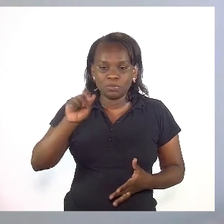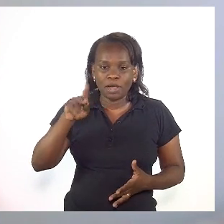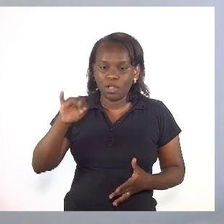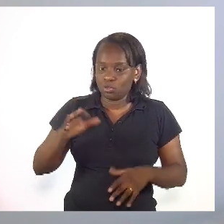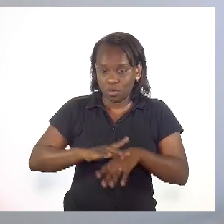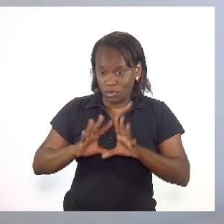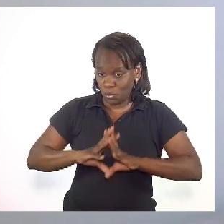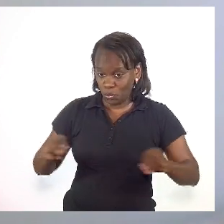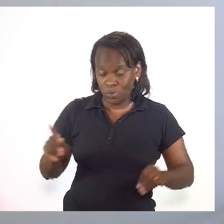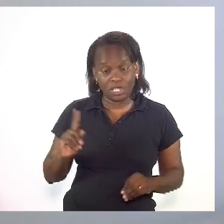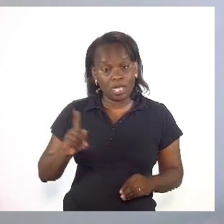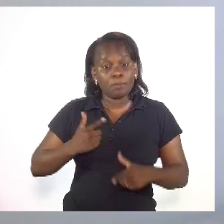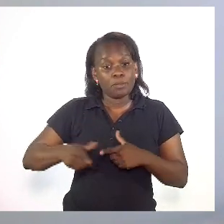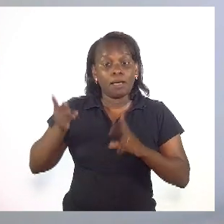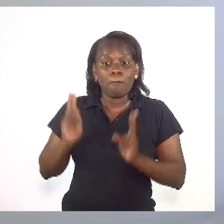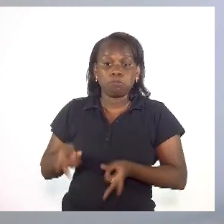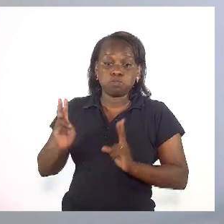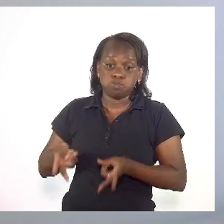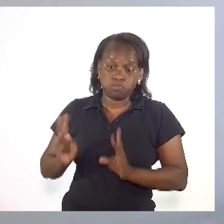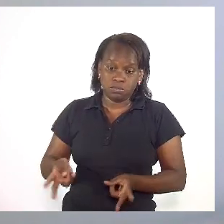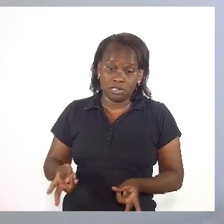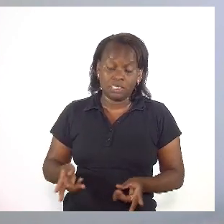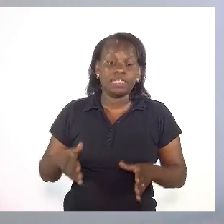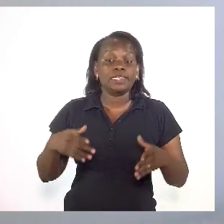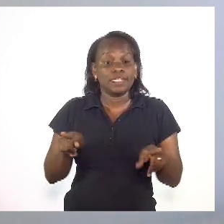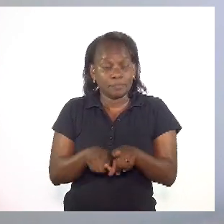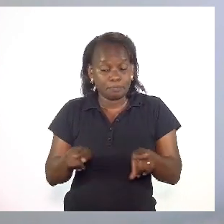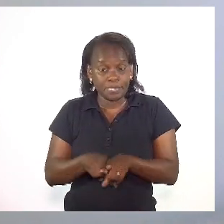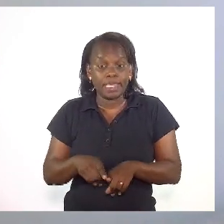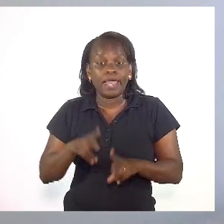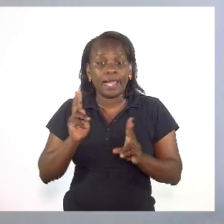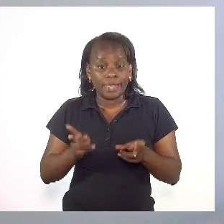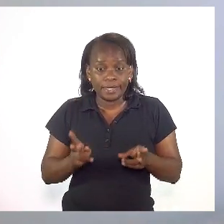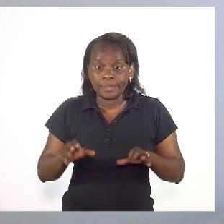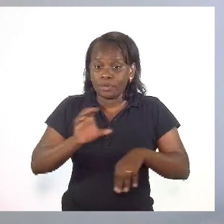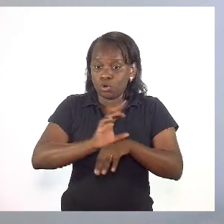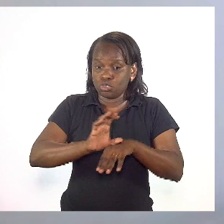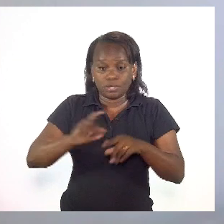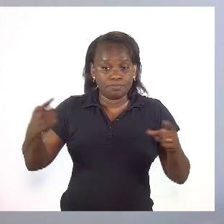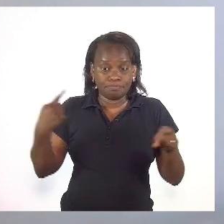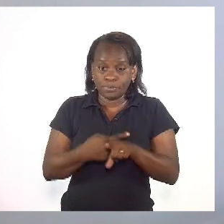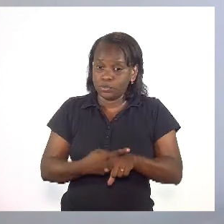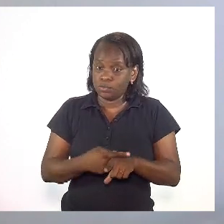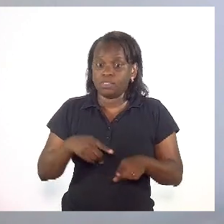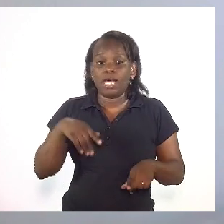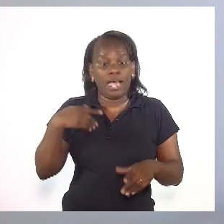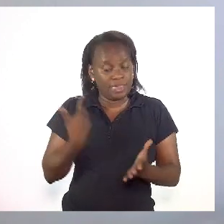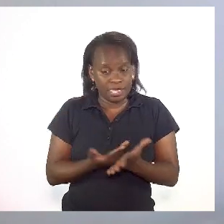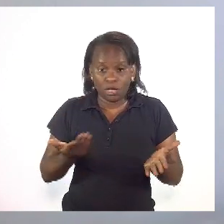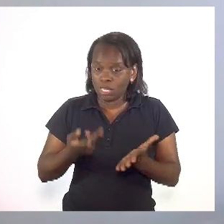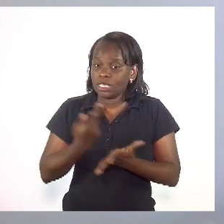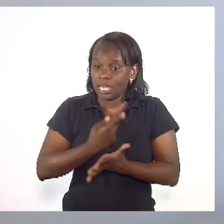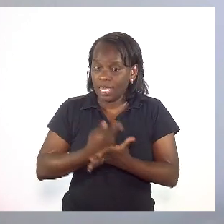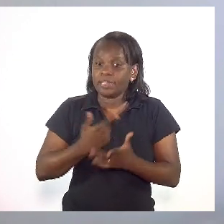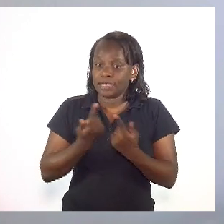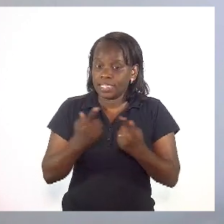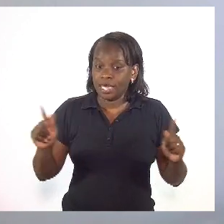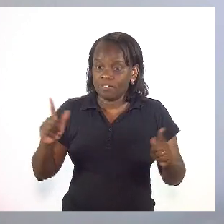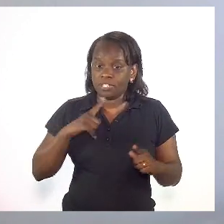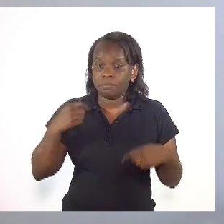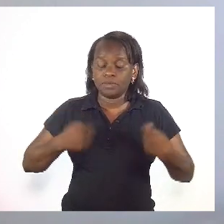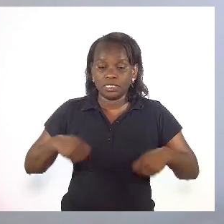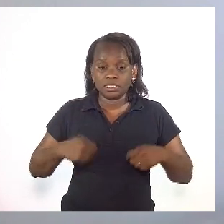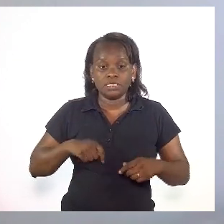vai embora. O problema ainda persiste e ainda é inconstitucional. Ainda é uma irregularidade grave que precisa